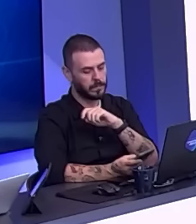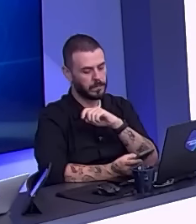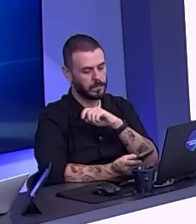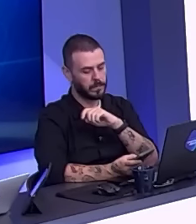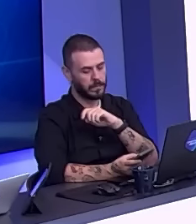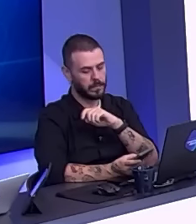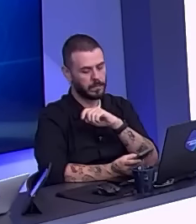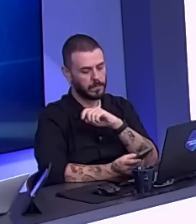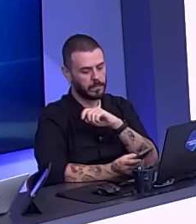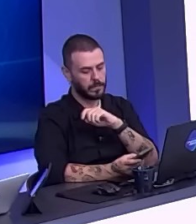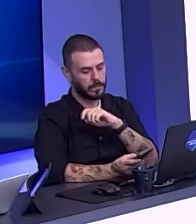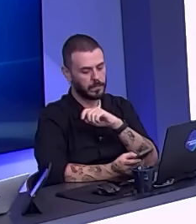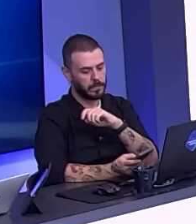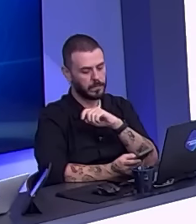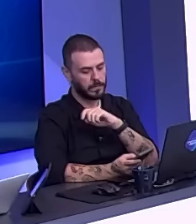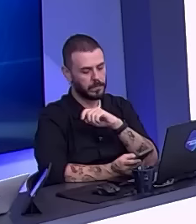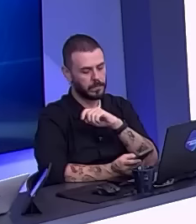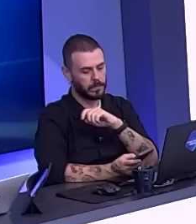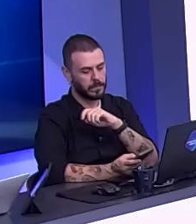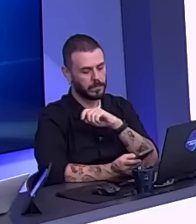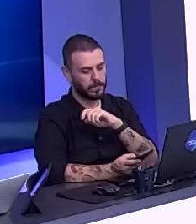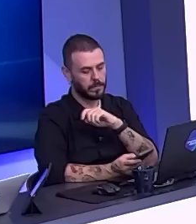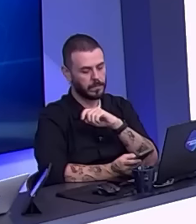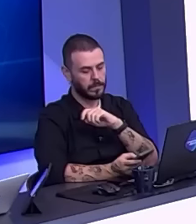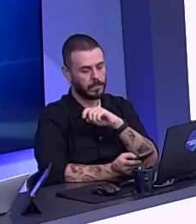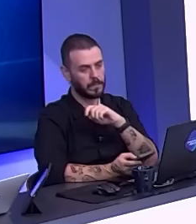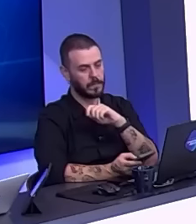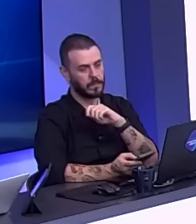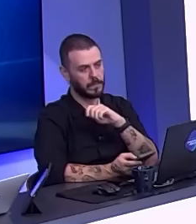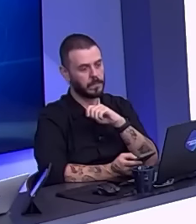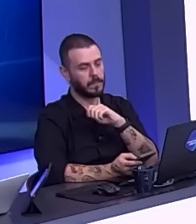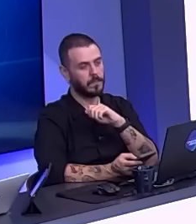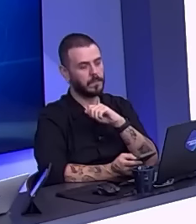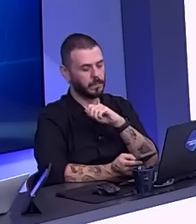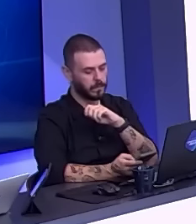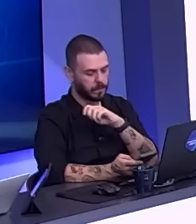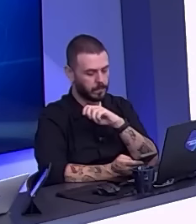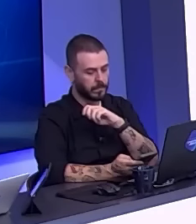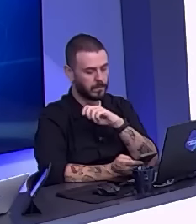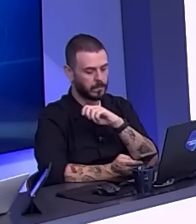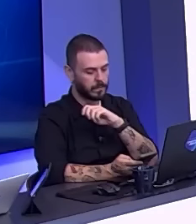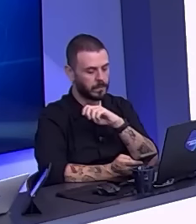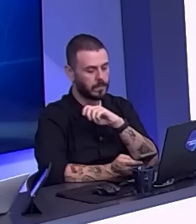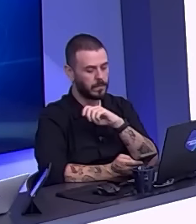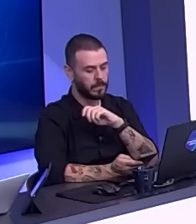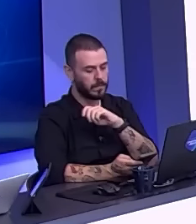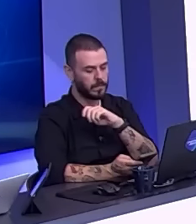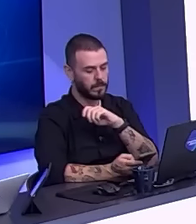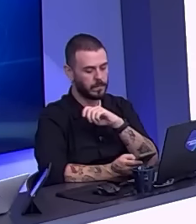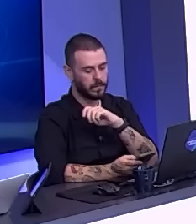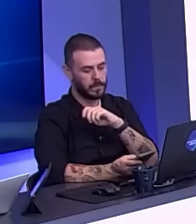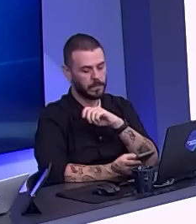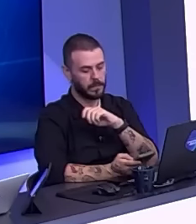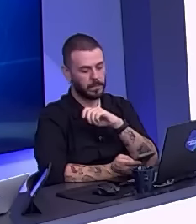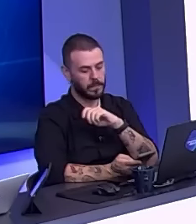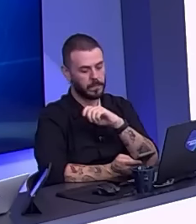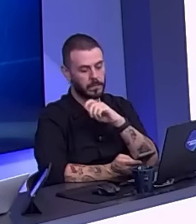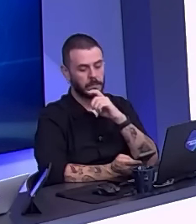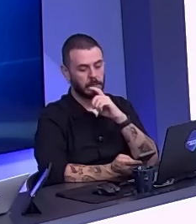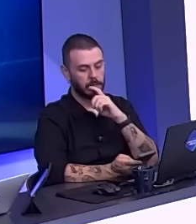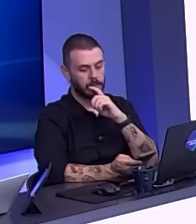greves de fome nas prisões pessoas ficam na frente de demolições de tratores que querem demolir as casas pessoas acompanham crianças para